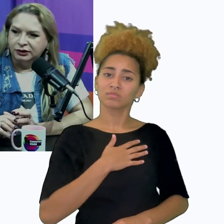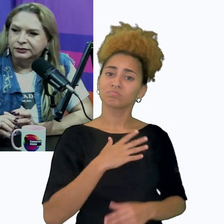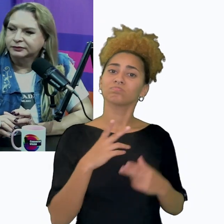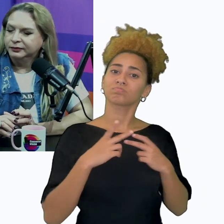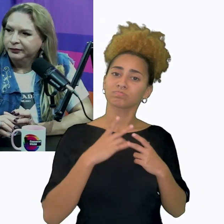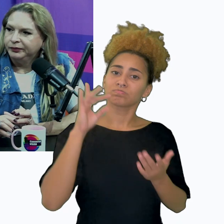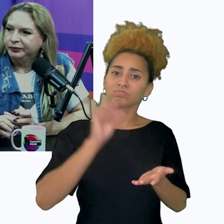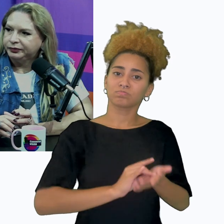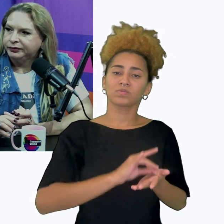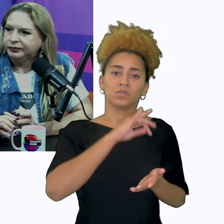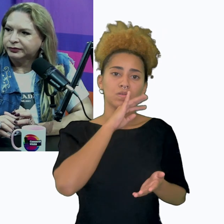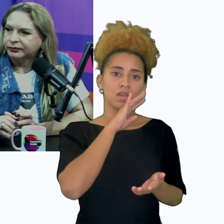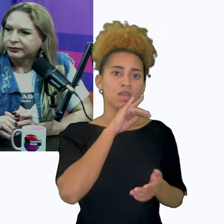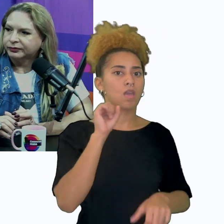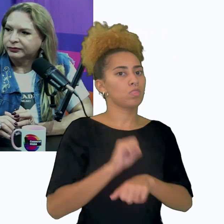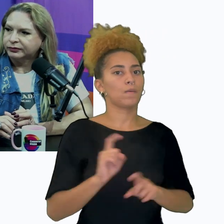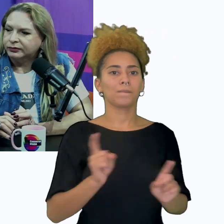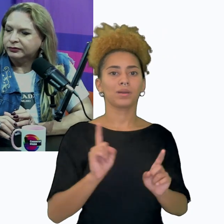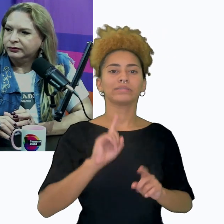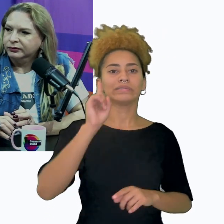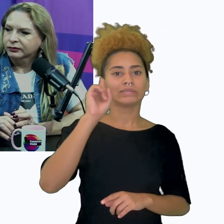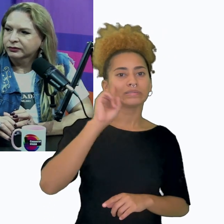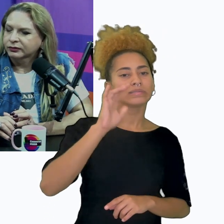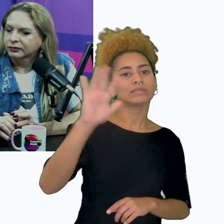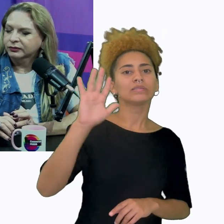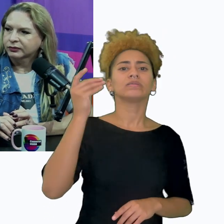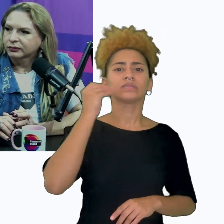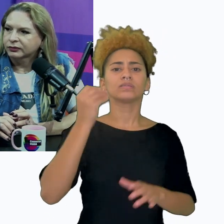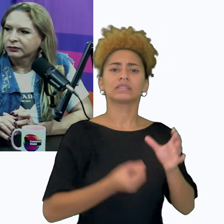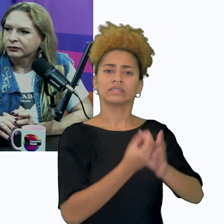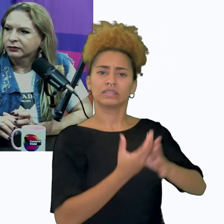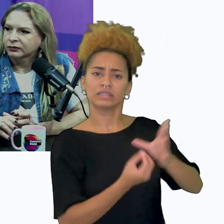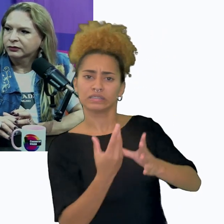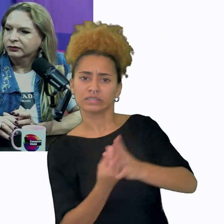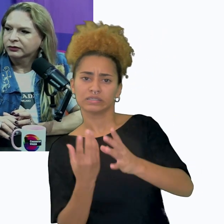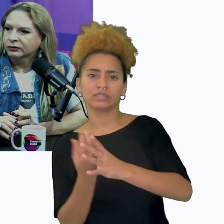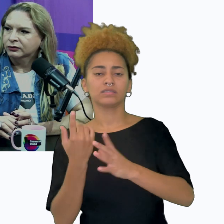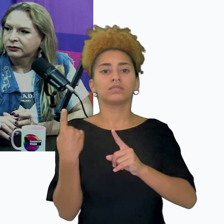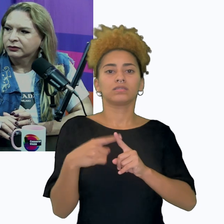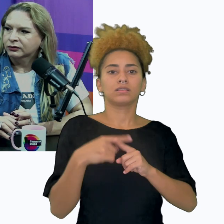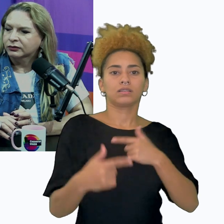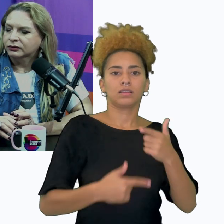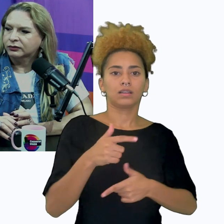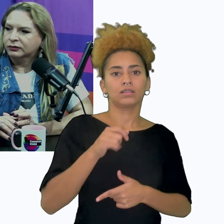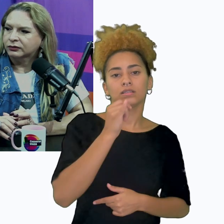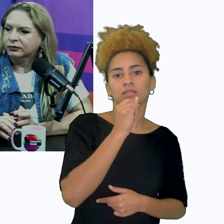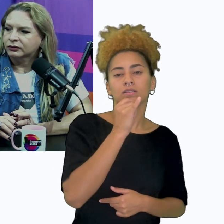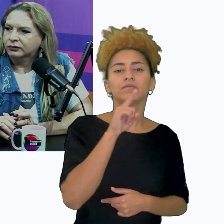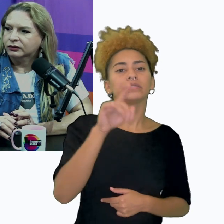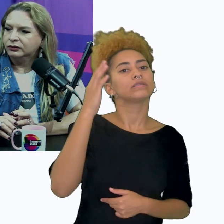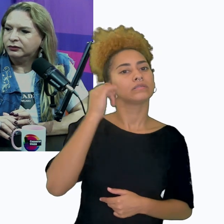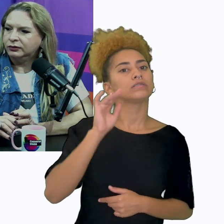Pra mim é muito ruim. Eu não paro. Todo dia eu tô criando uma coisa diferente no meu celular pra poder trabalhar. Porque é ruim